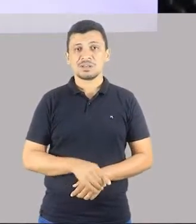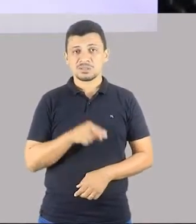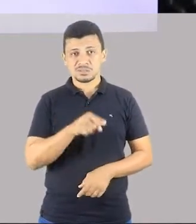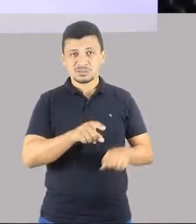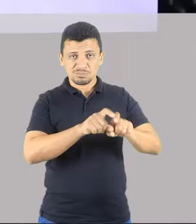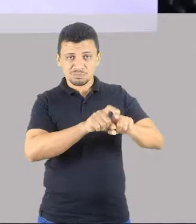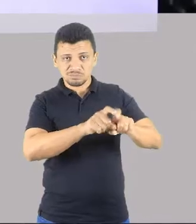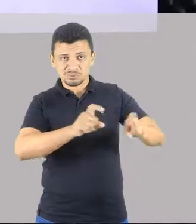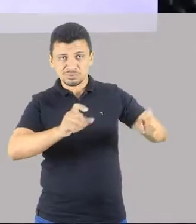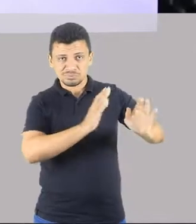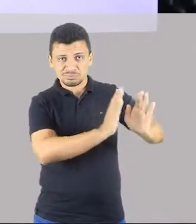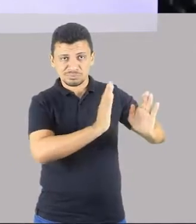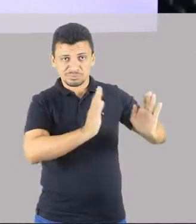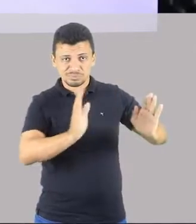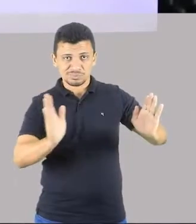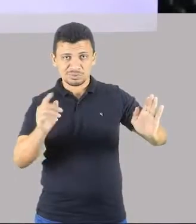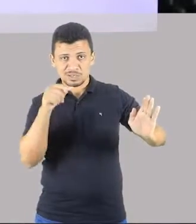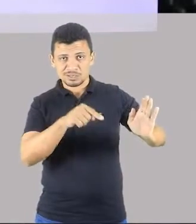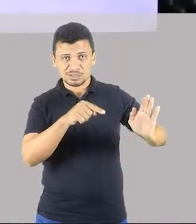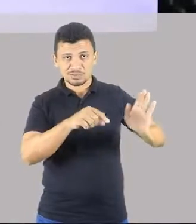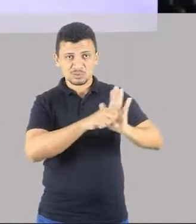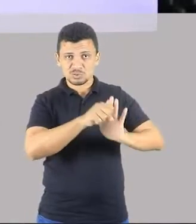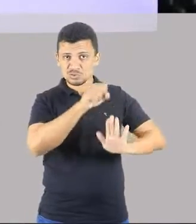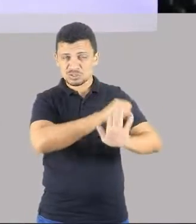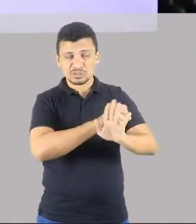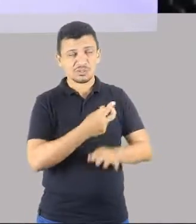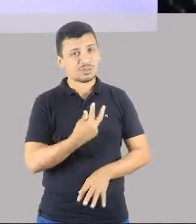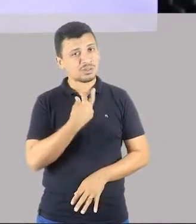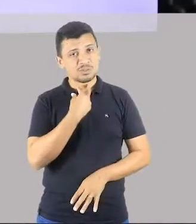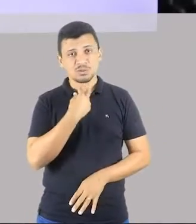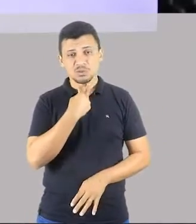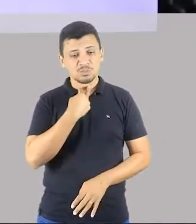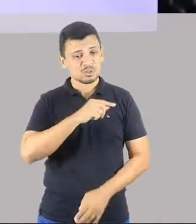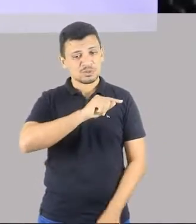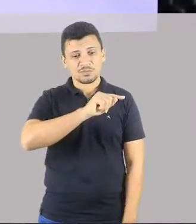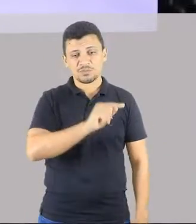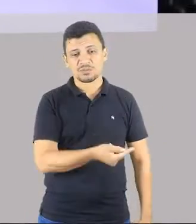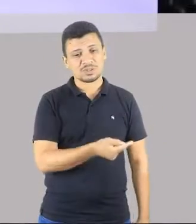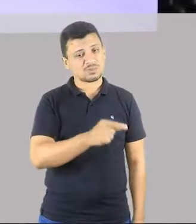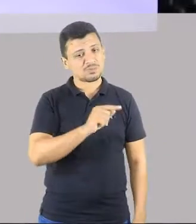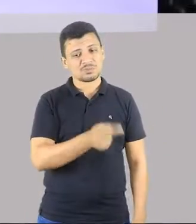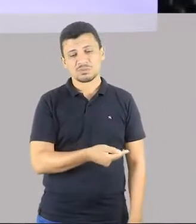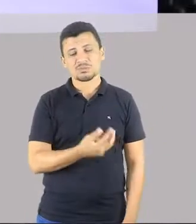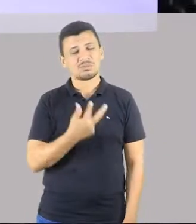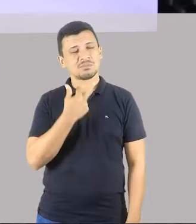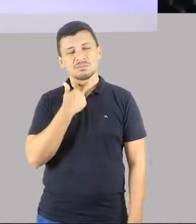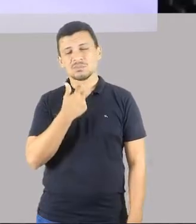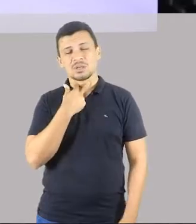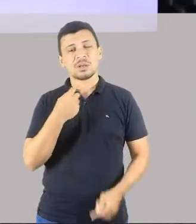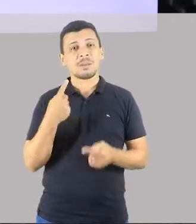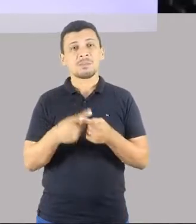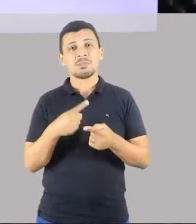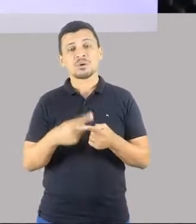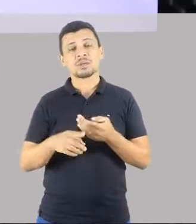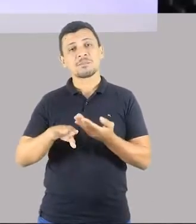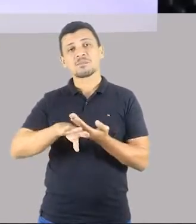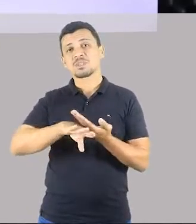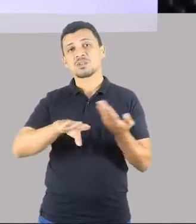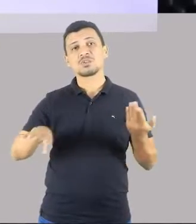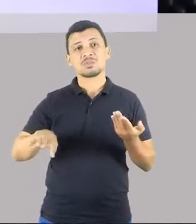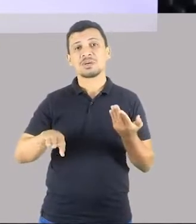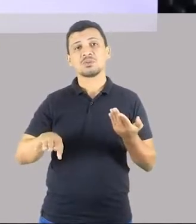estrutura enumerada é sujeito, eu não posso usar a vírgula depois do eu, certo? Por quê? Porque eu estou separando o sujeito